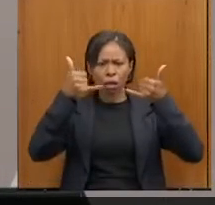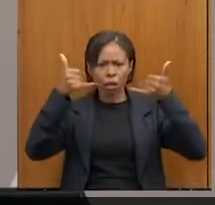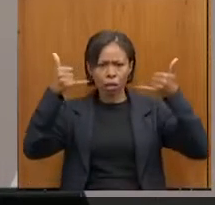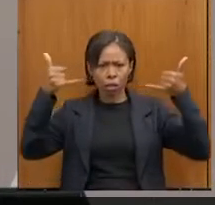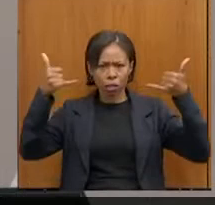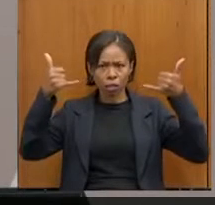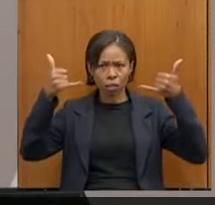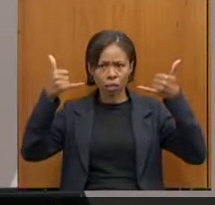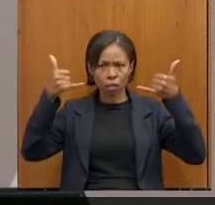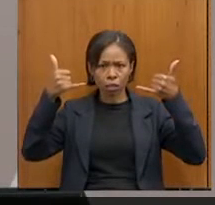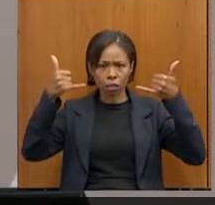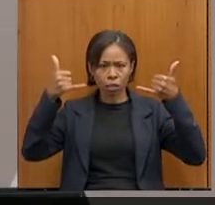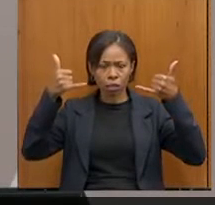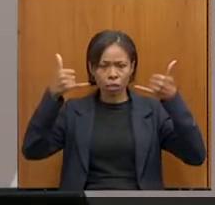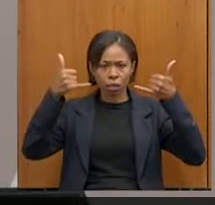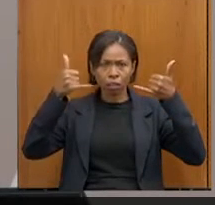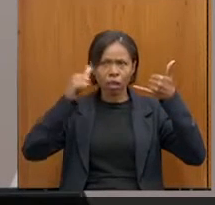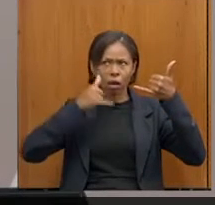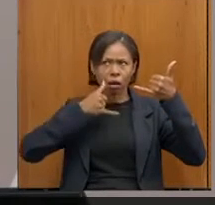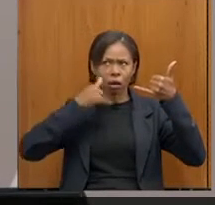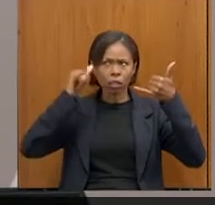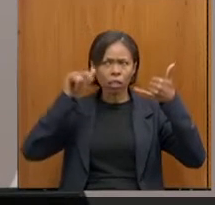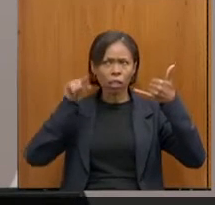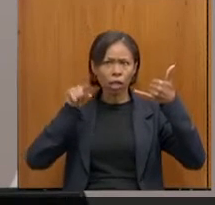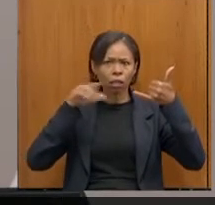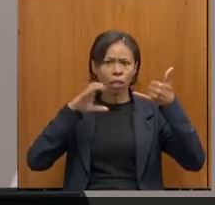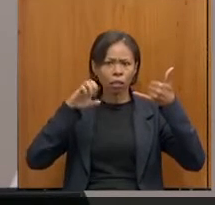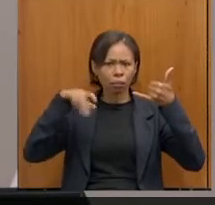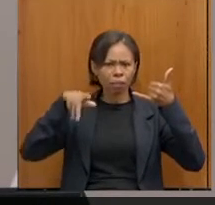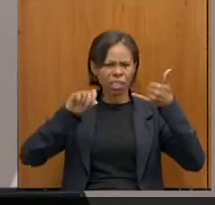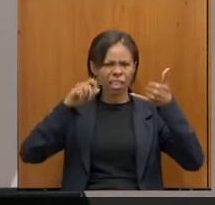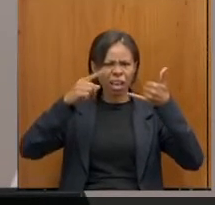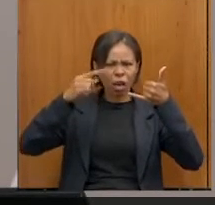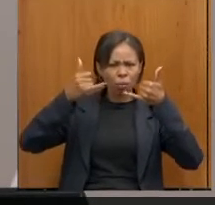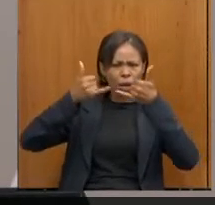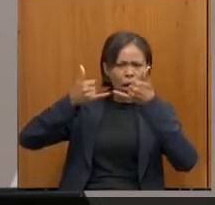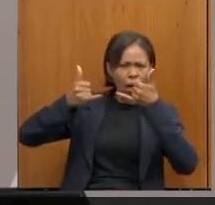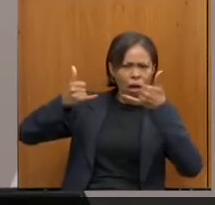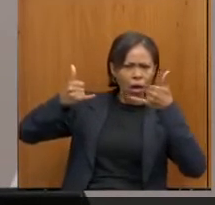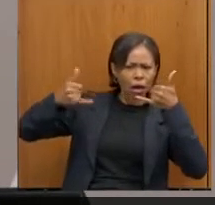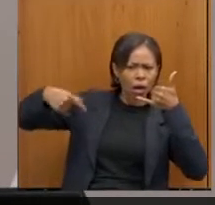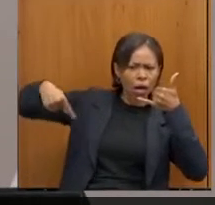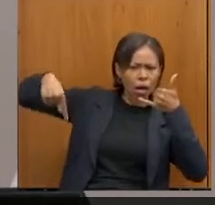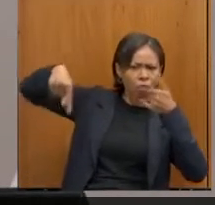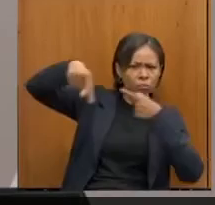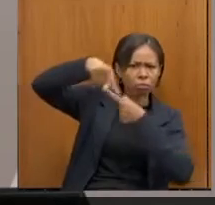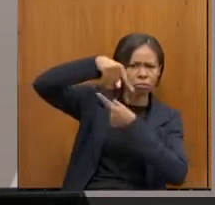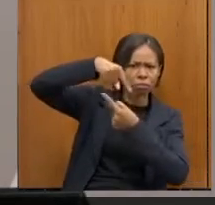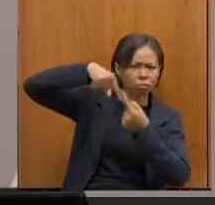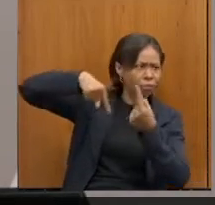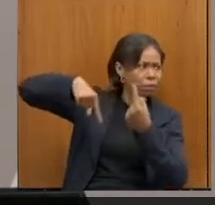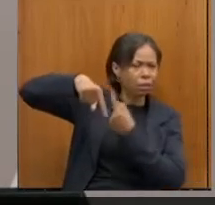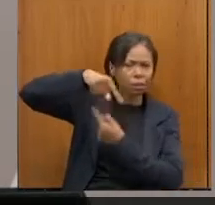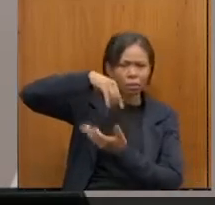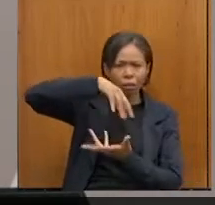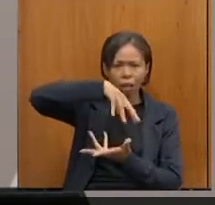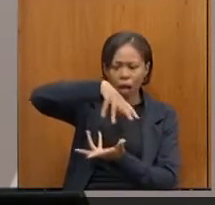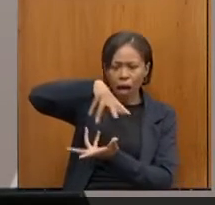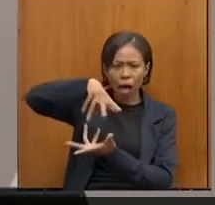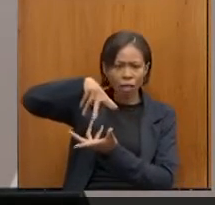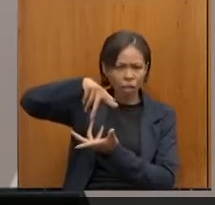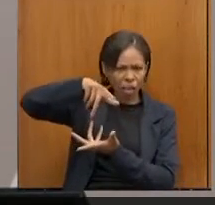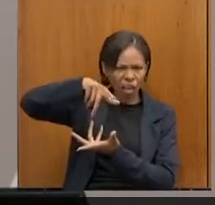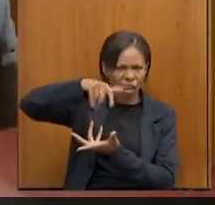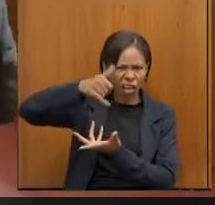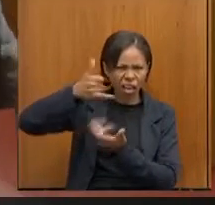Cemig a extensão da para dar 10 voltas redor da terra eu não falei eu não falei